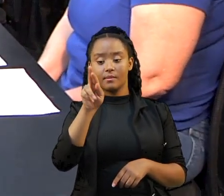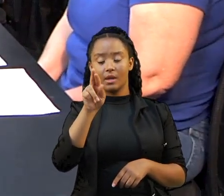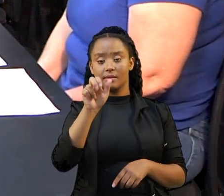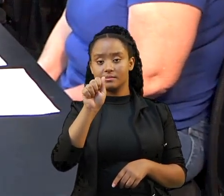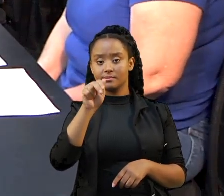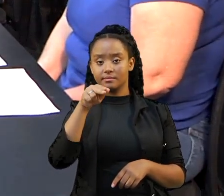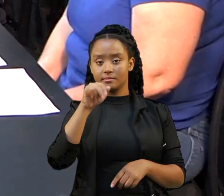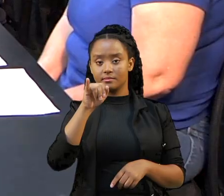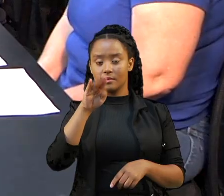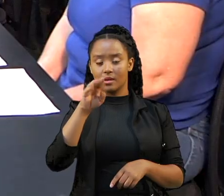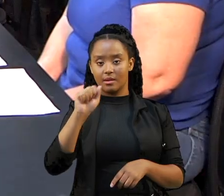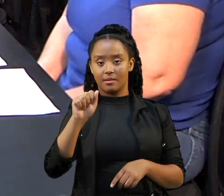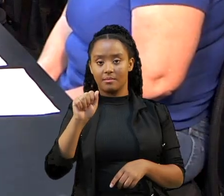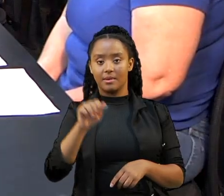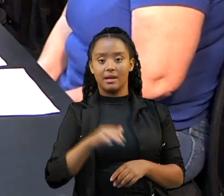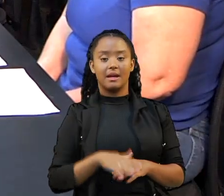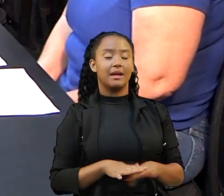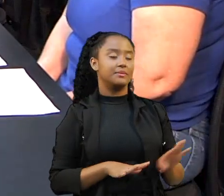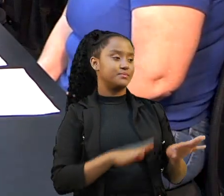Eu fui